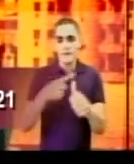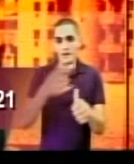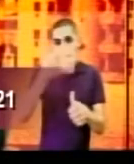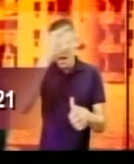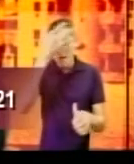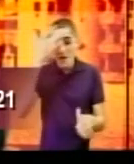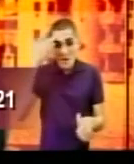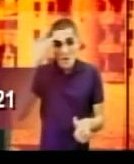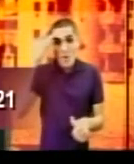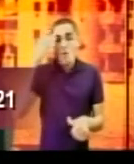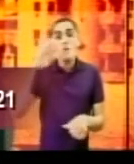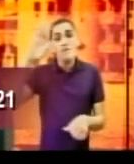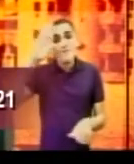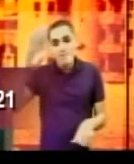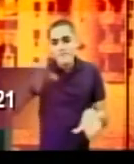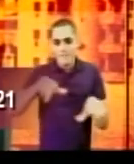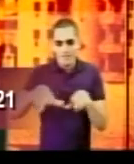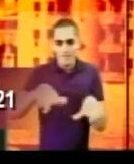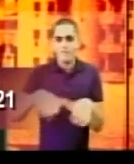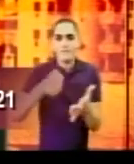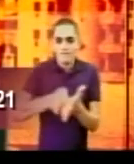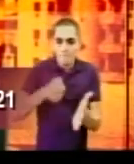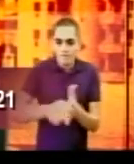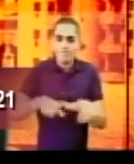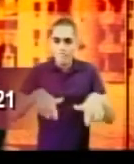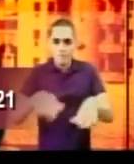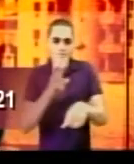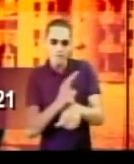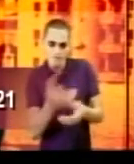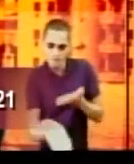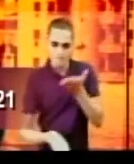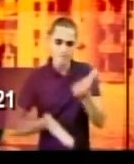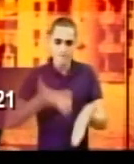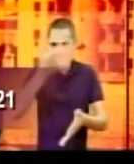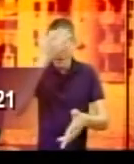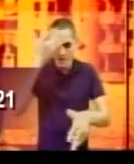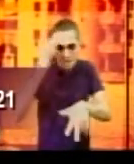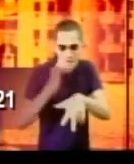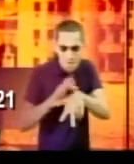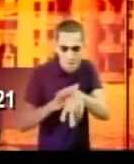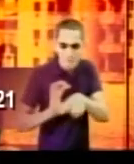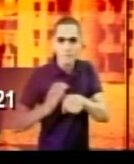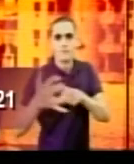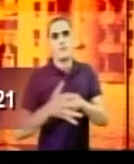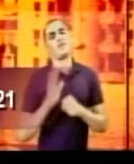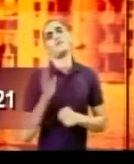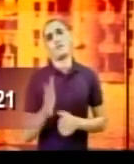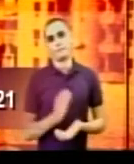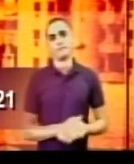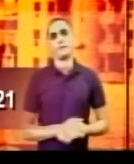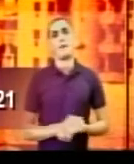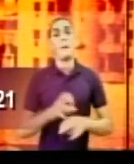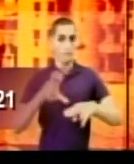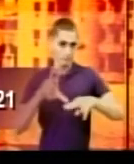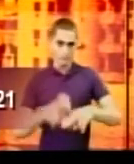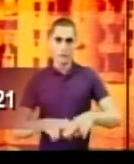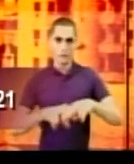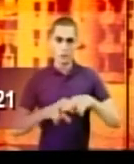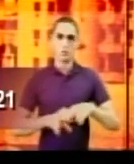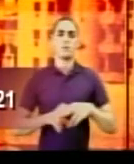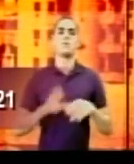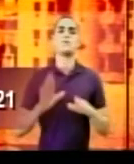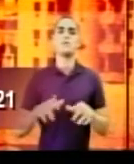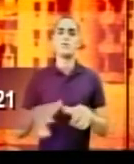ainda corre um risco ou não. Então, é por isso que a frente Covid foi. Se a gente